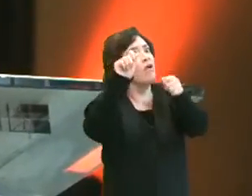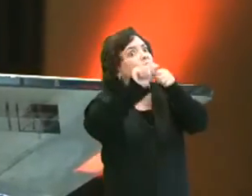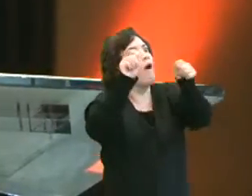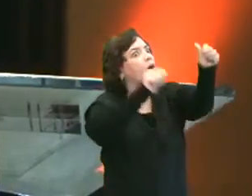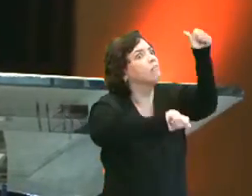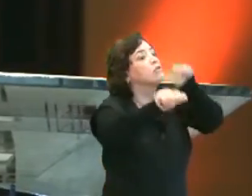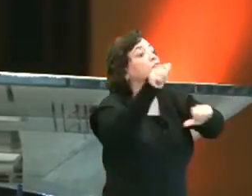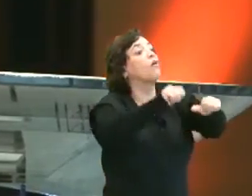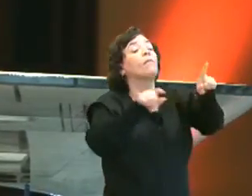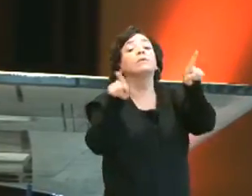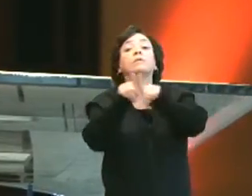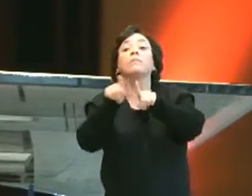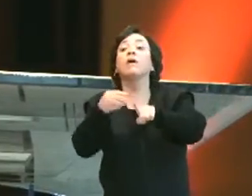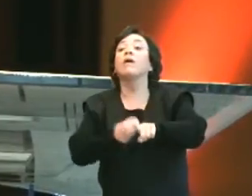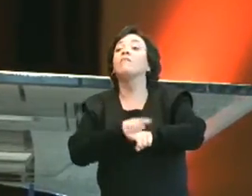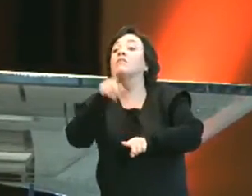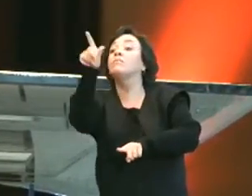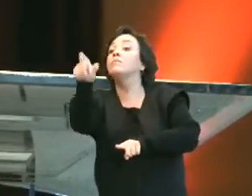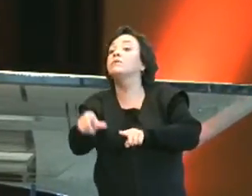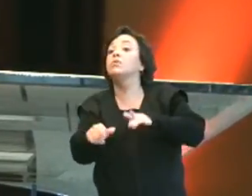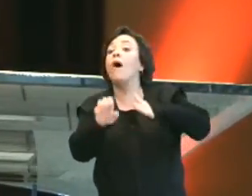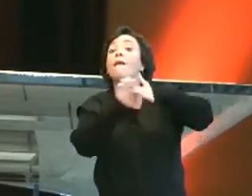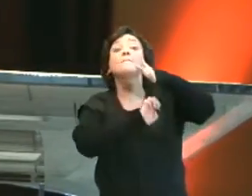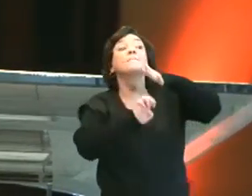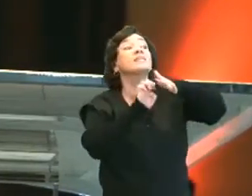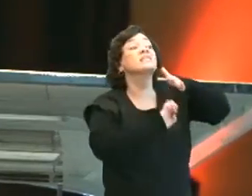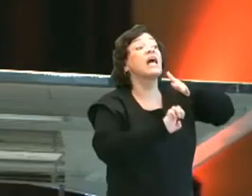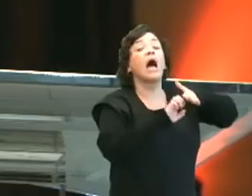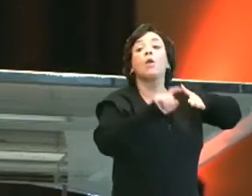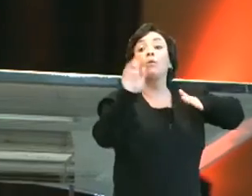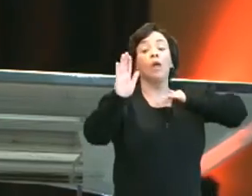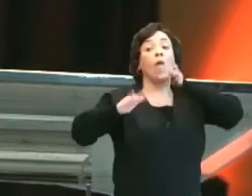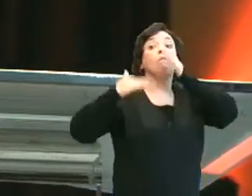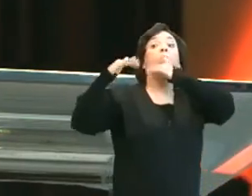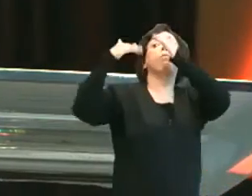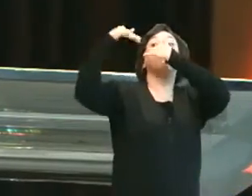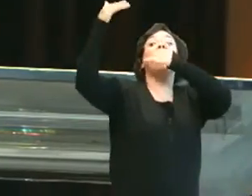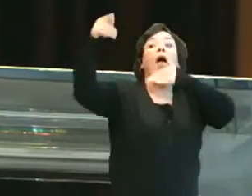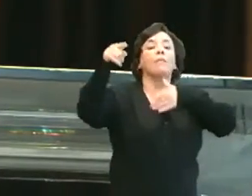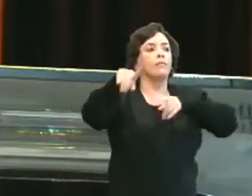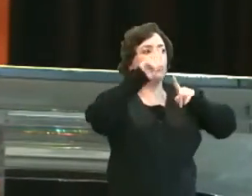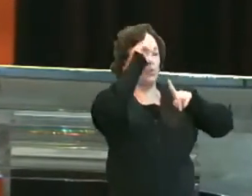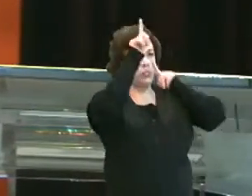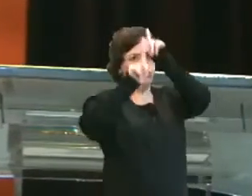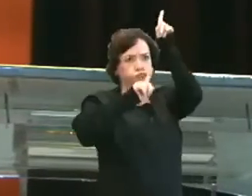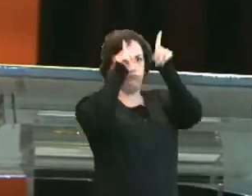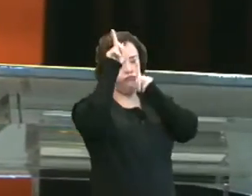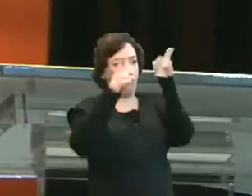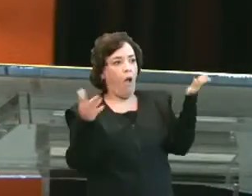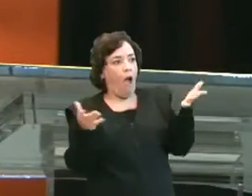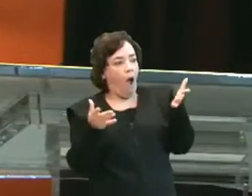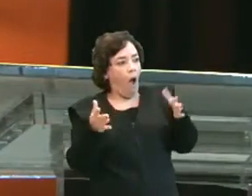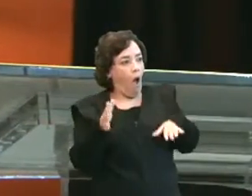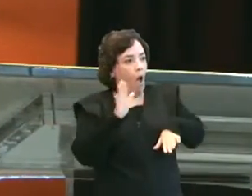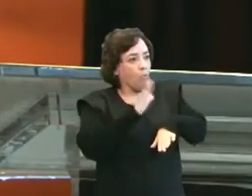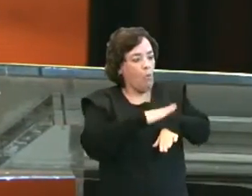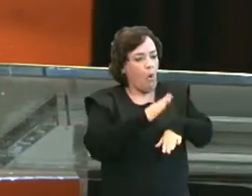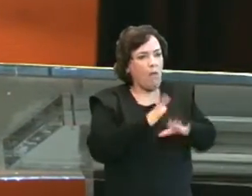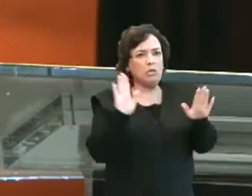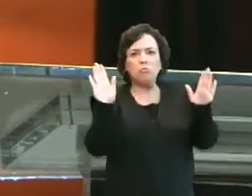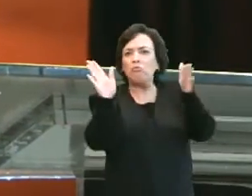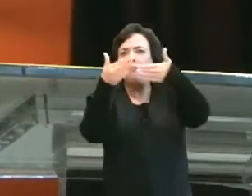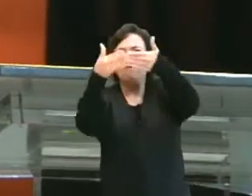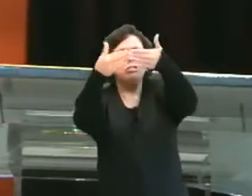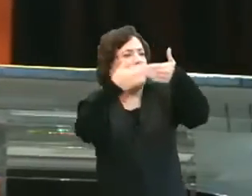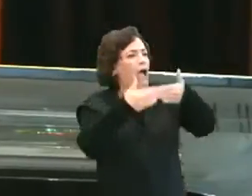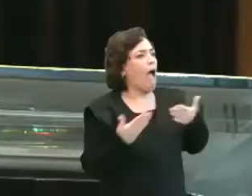dos empresários que aqui estão, para produzirem riquezas, para terem criatividade neste tempo de lockdown, para produzirem